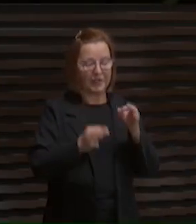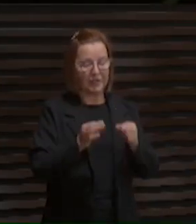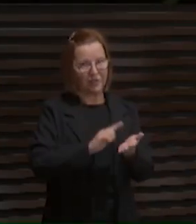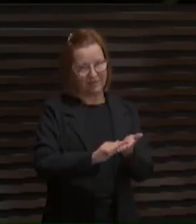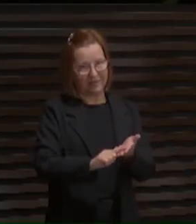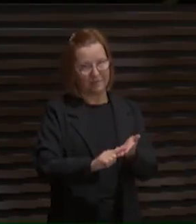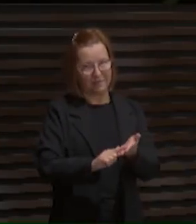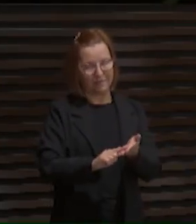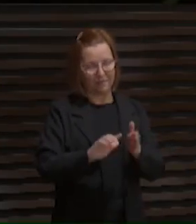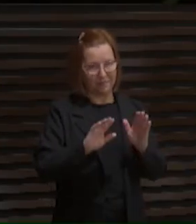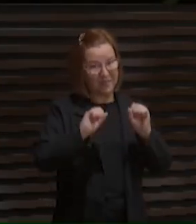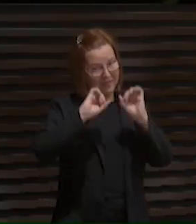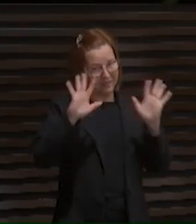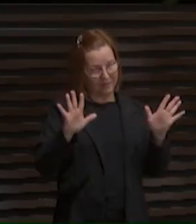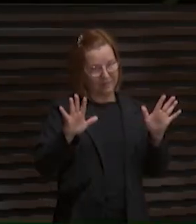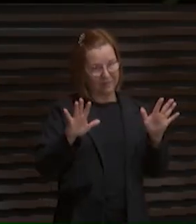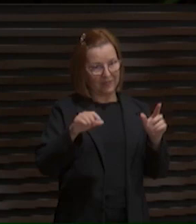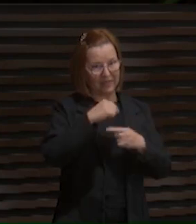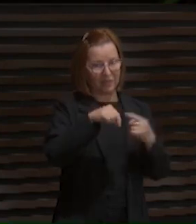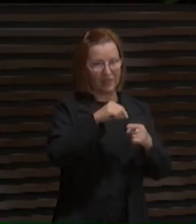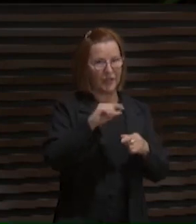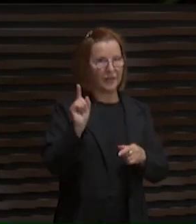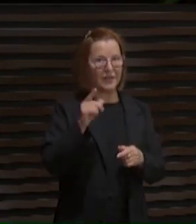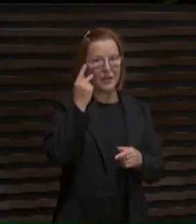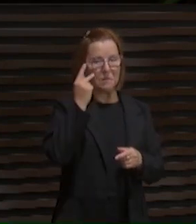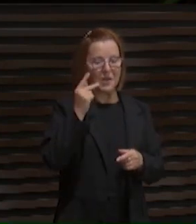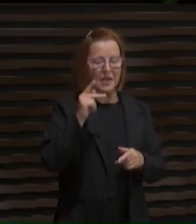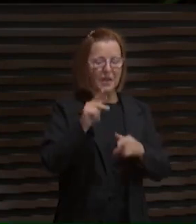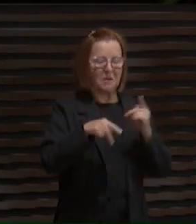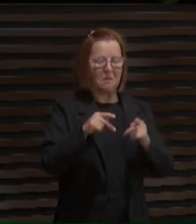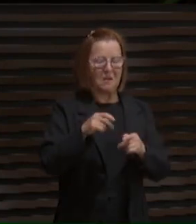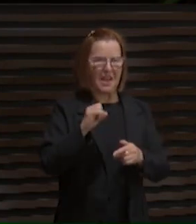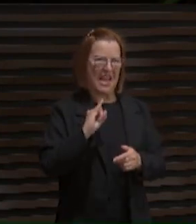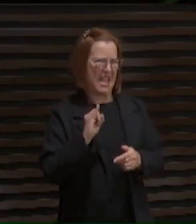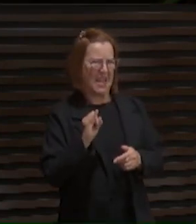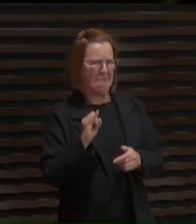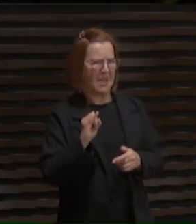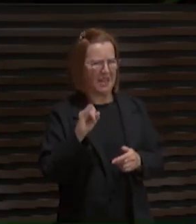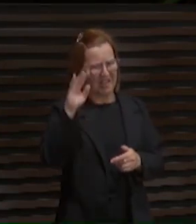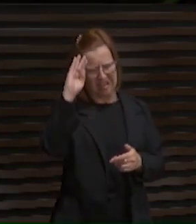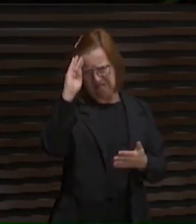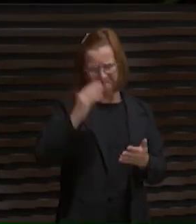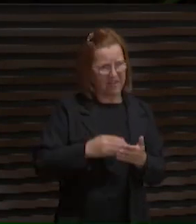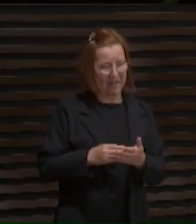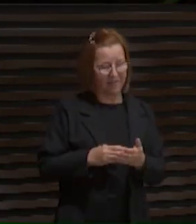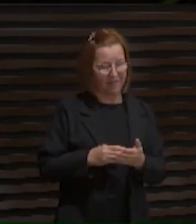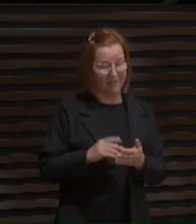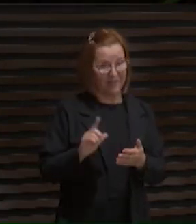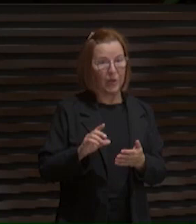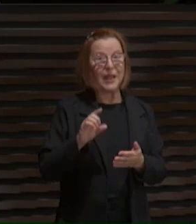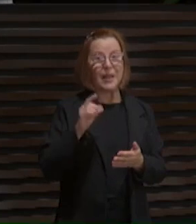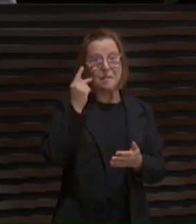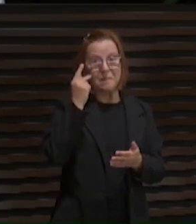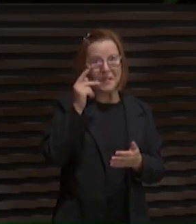a santificação não é para ímpio, é para cristão. É para quem foi alcançado por Cristo, é para aquele que morreu com Cristo.